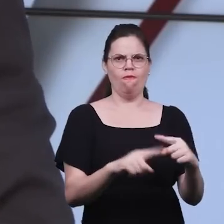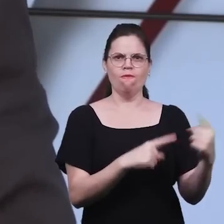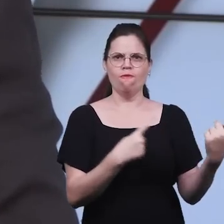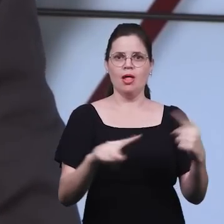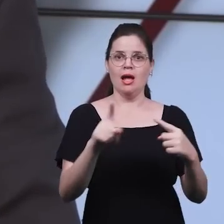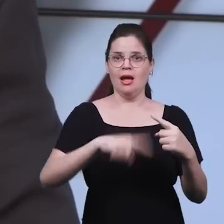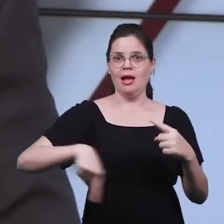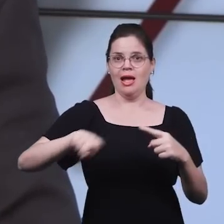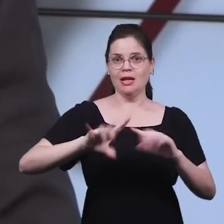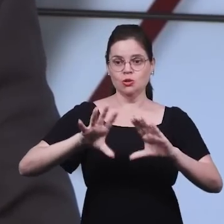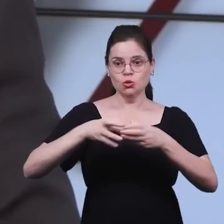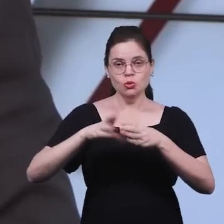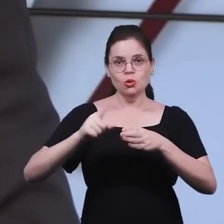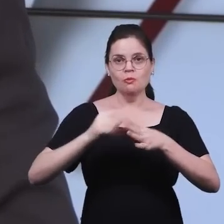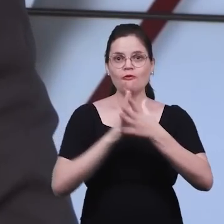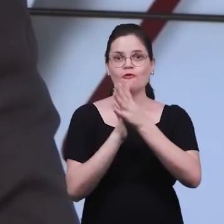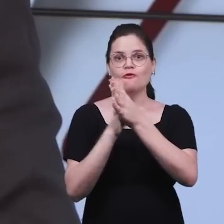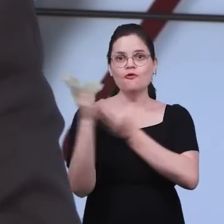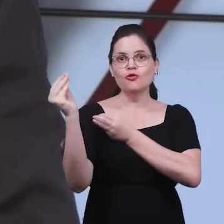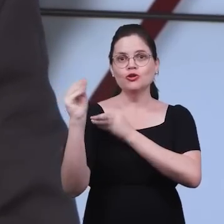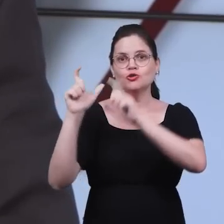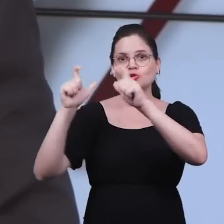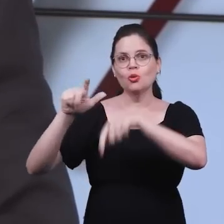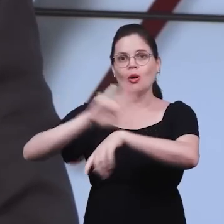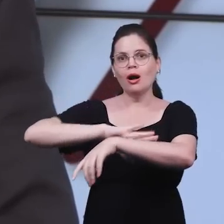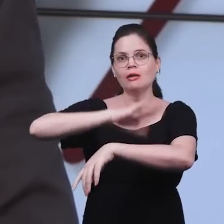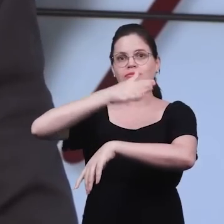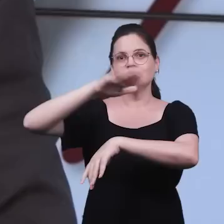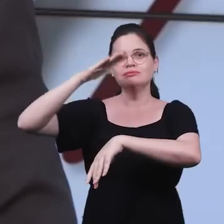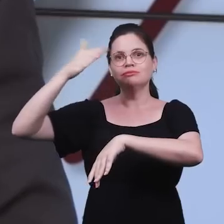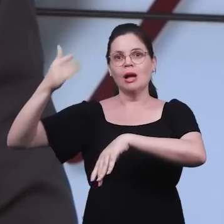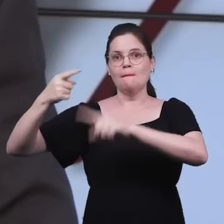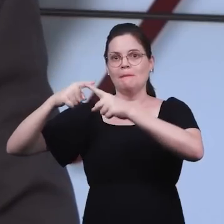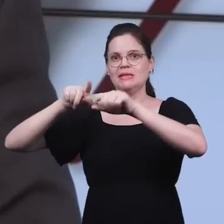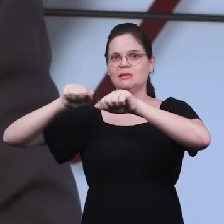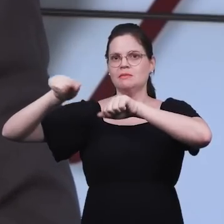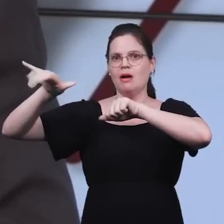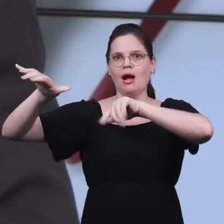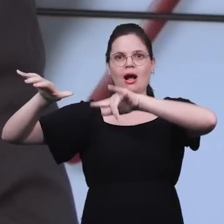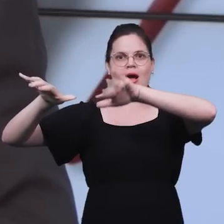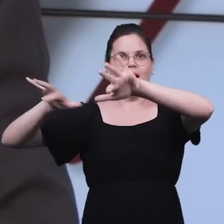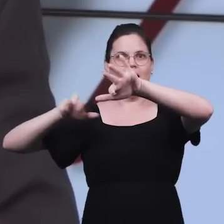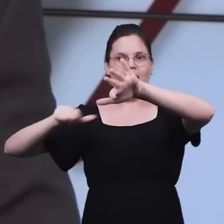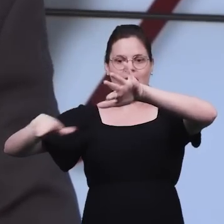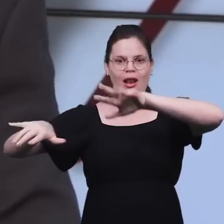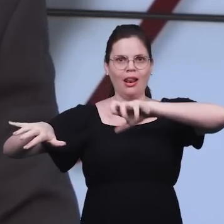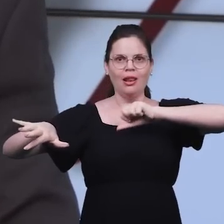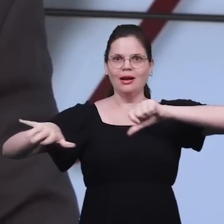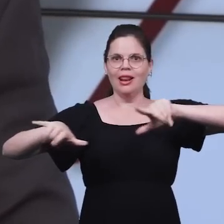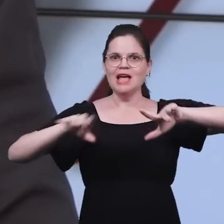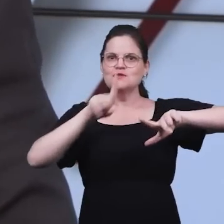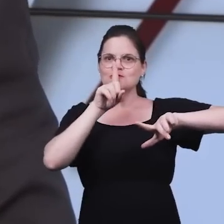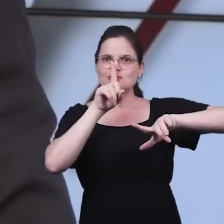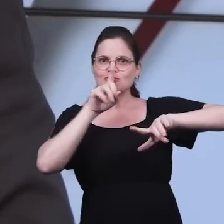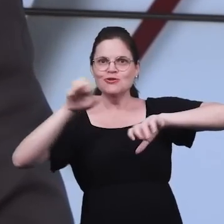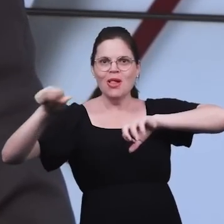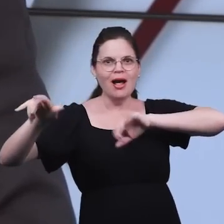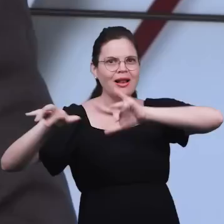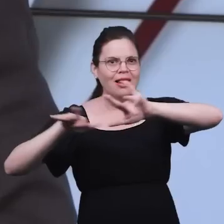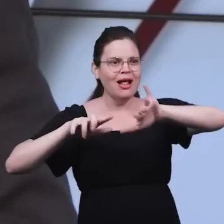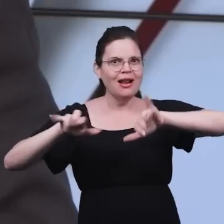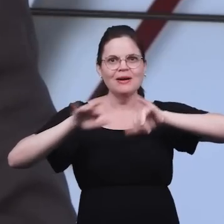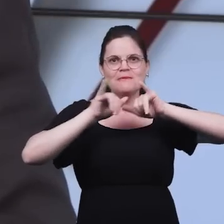se escondiam em cavernas, mas eles se espalharam com isso, com as perseguições eles se espalharam pelo mundo